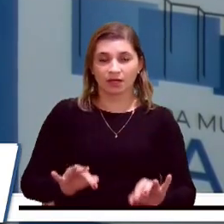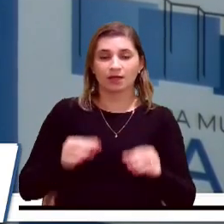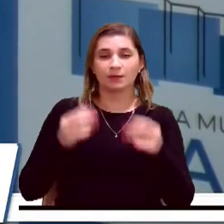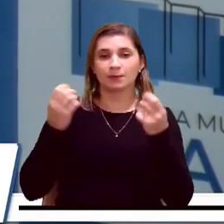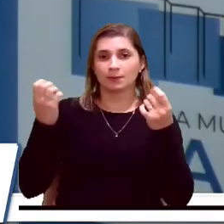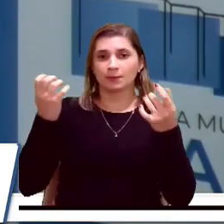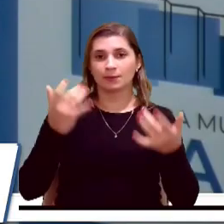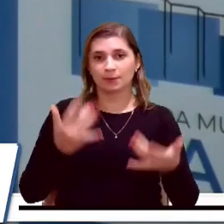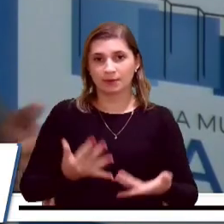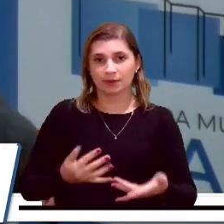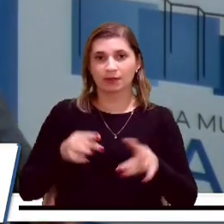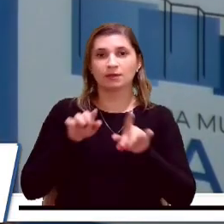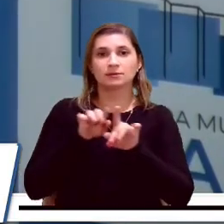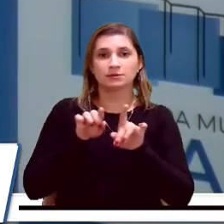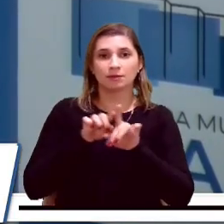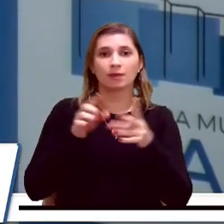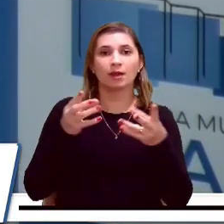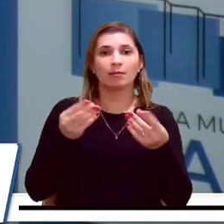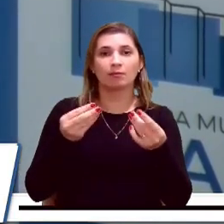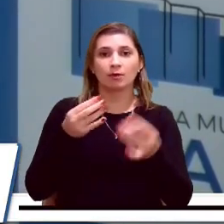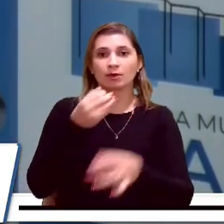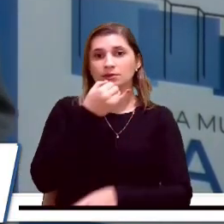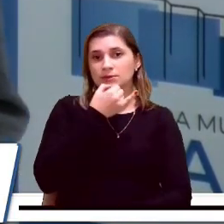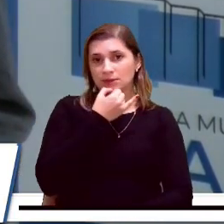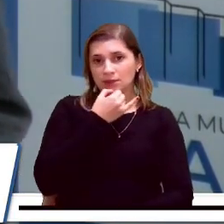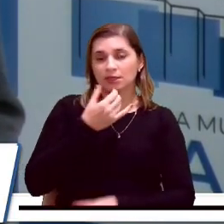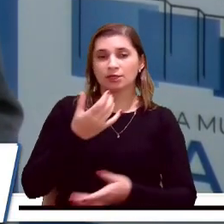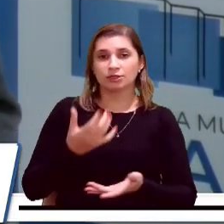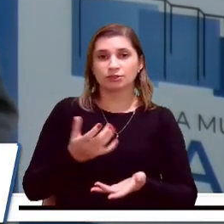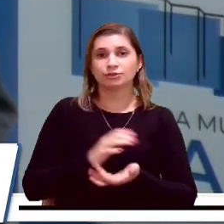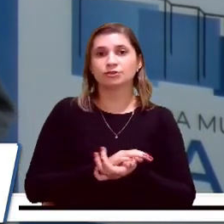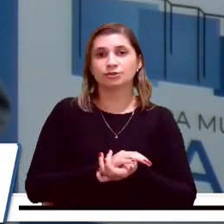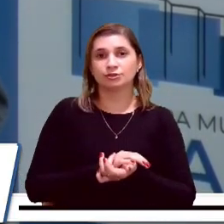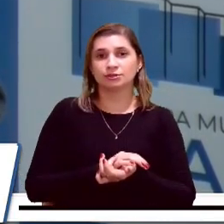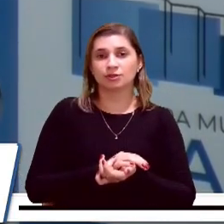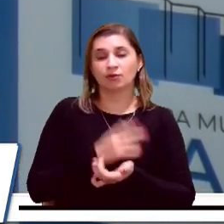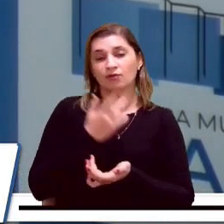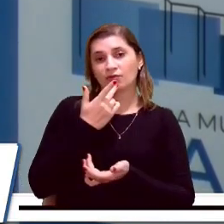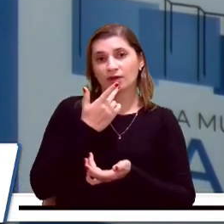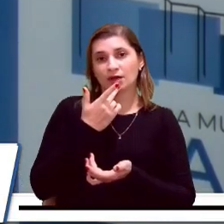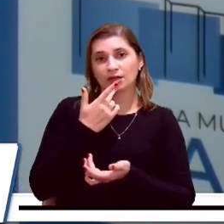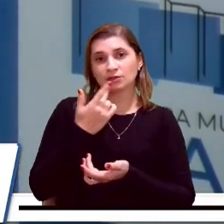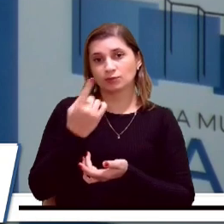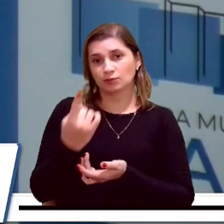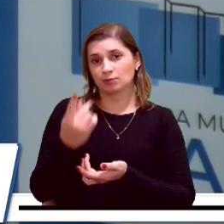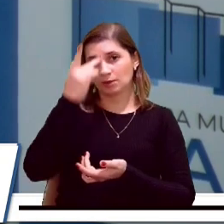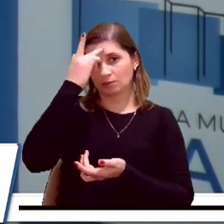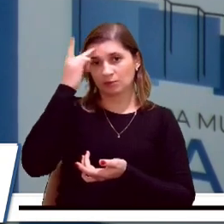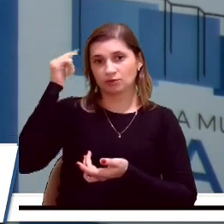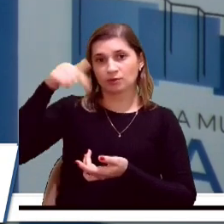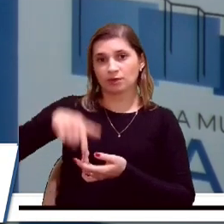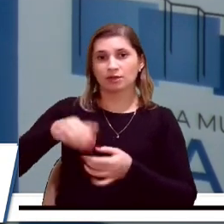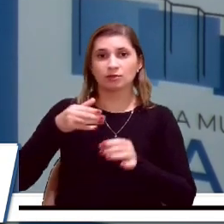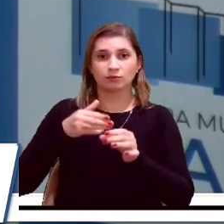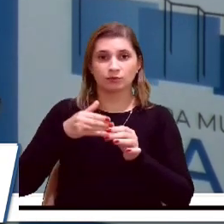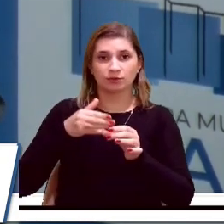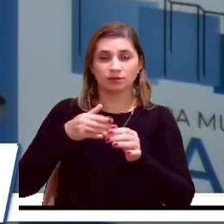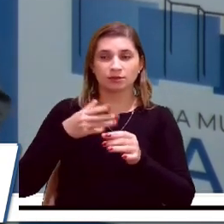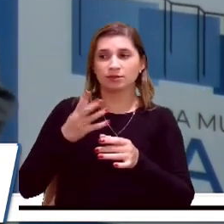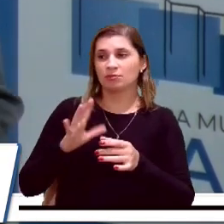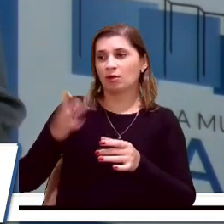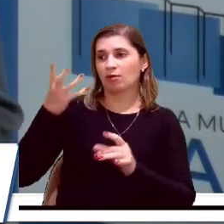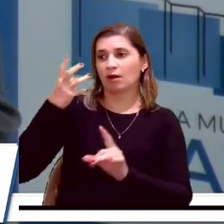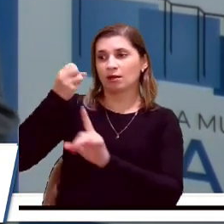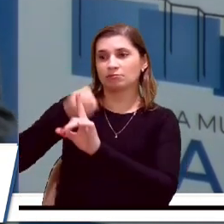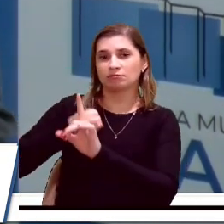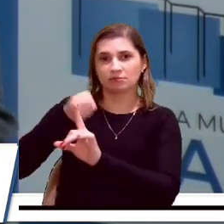muito triste pela questão quando um colaborador do município é agredido, ou qualquer servidor, qualquer